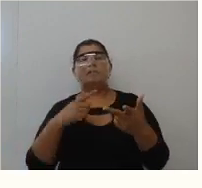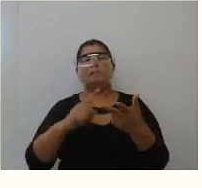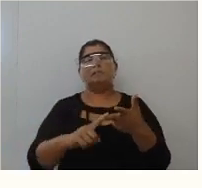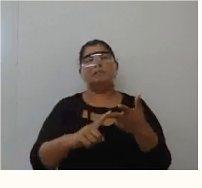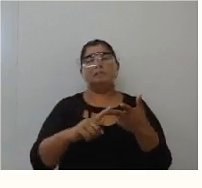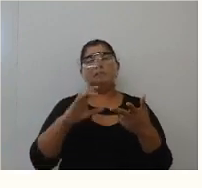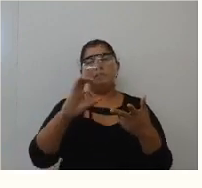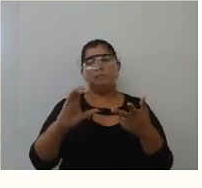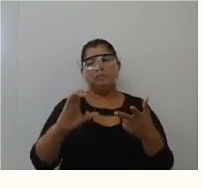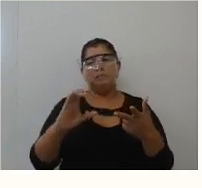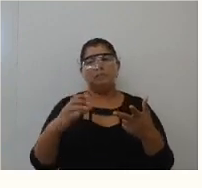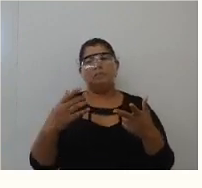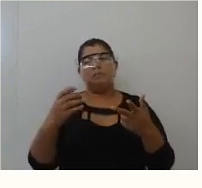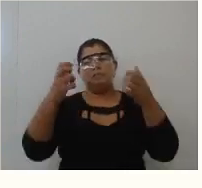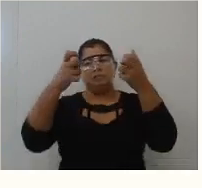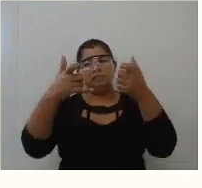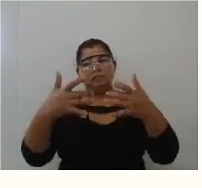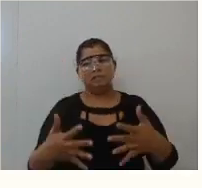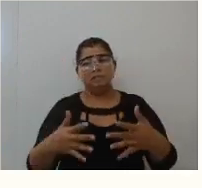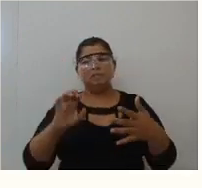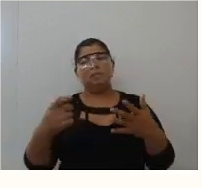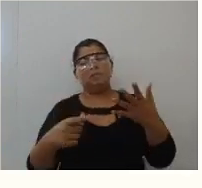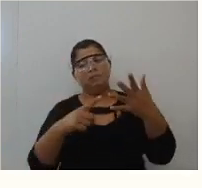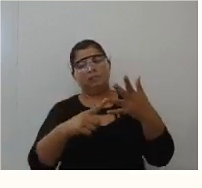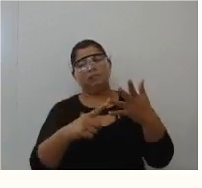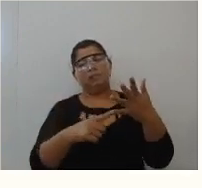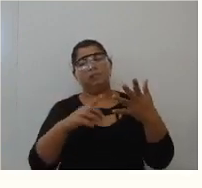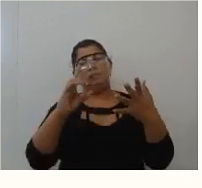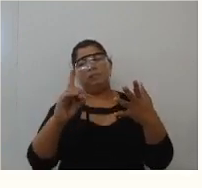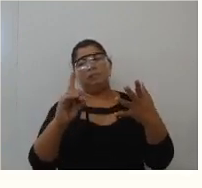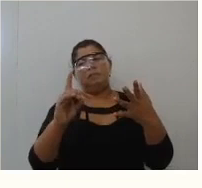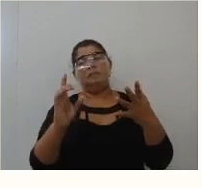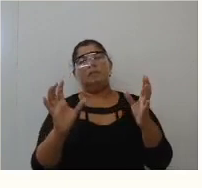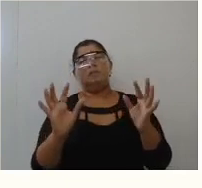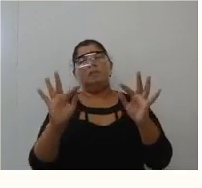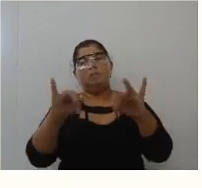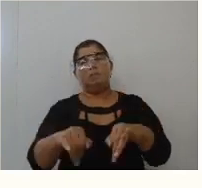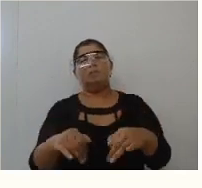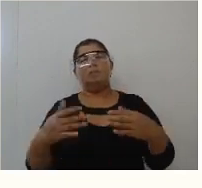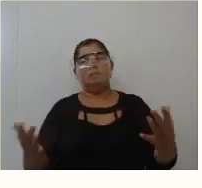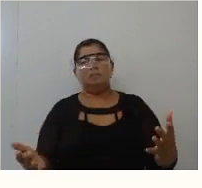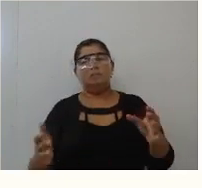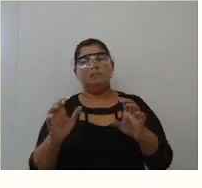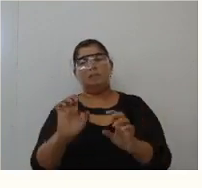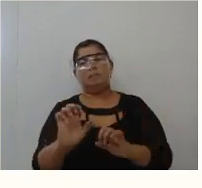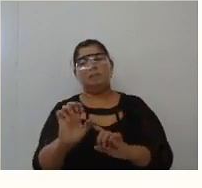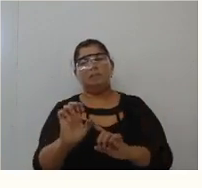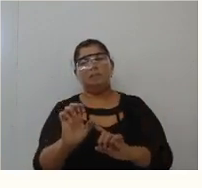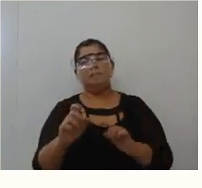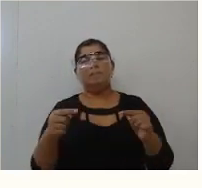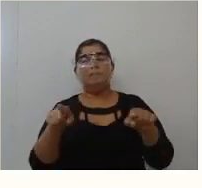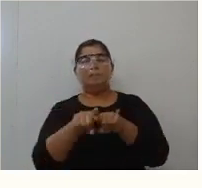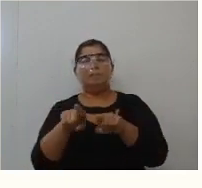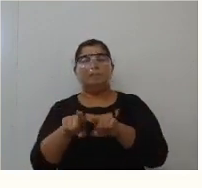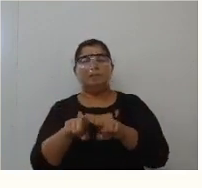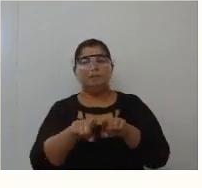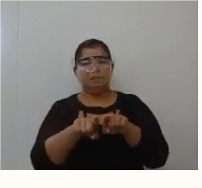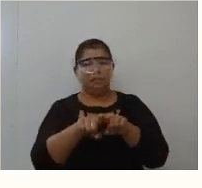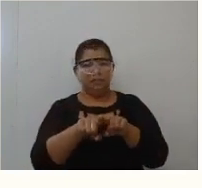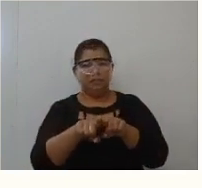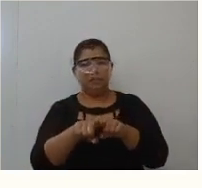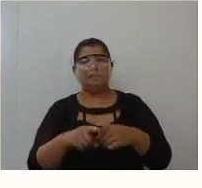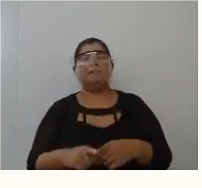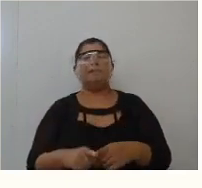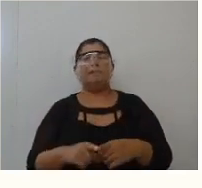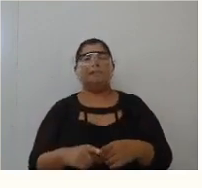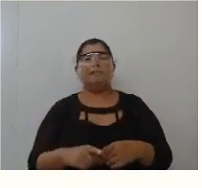C, explicação, letra D, conclusão. E letra E, proporção. E